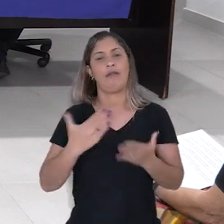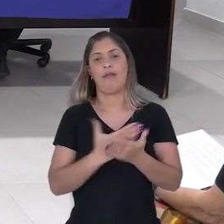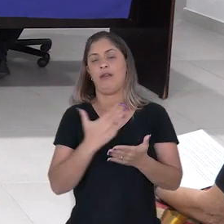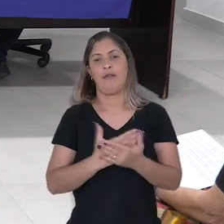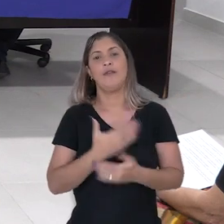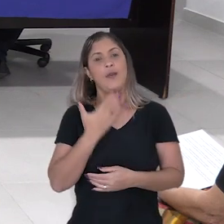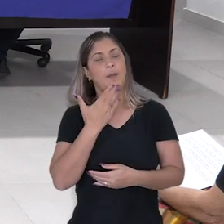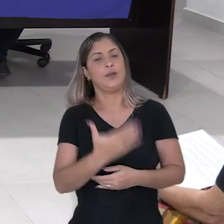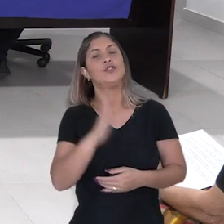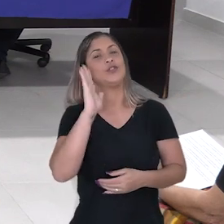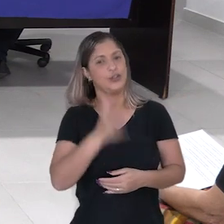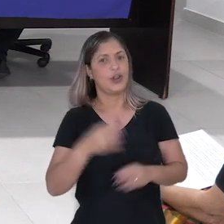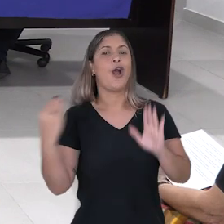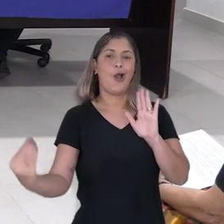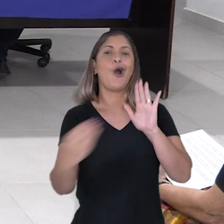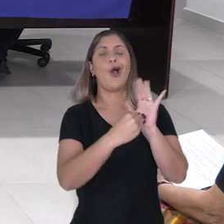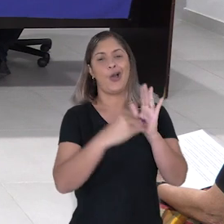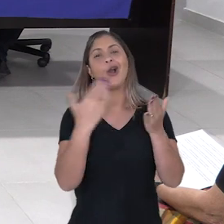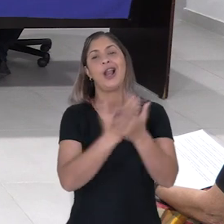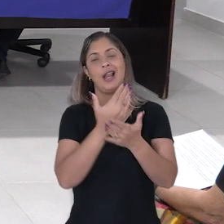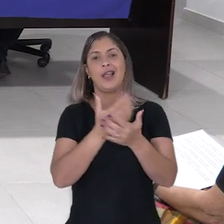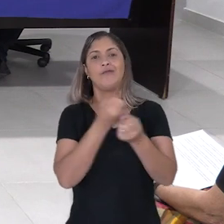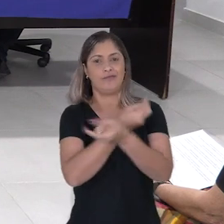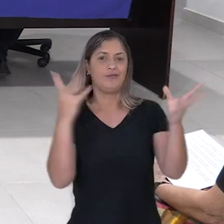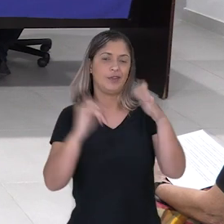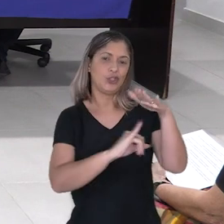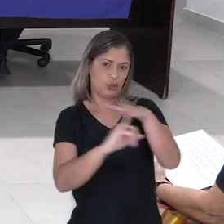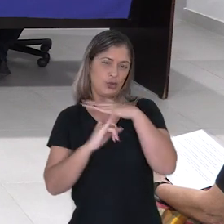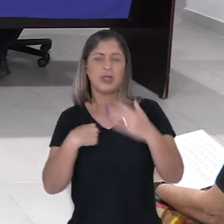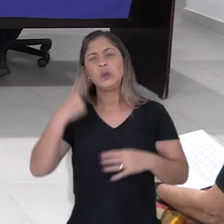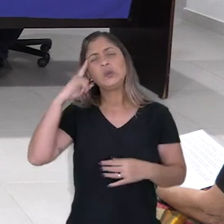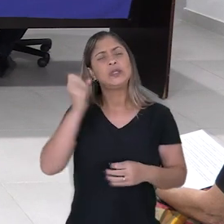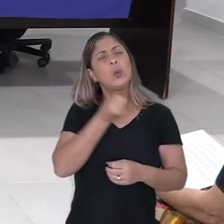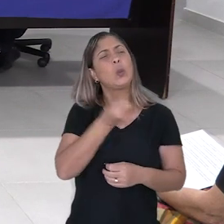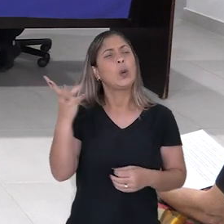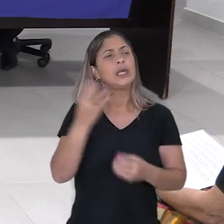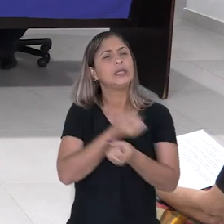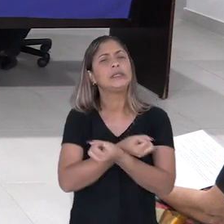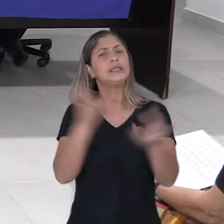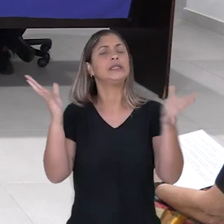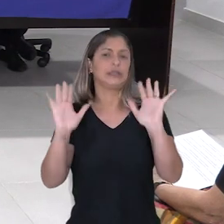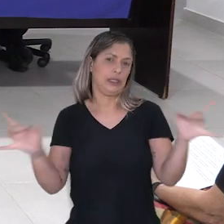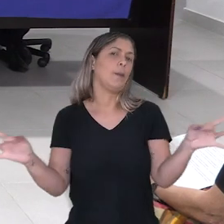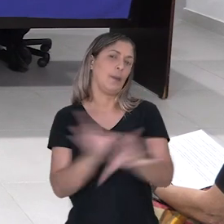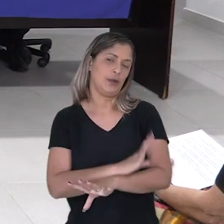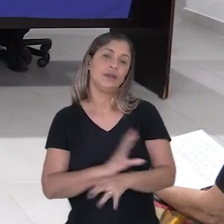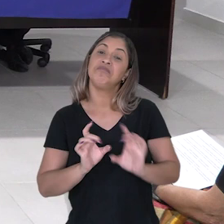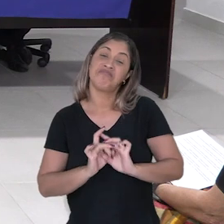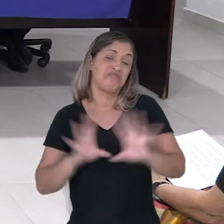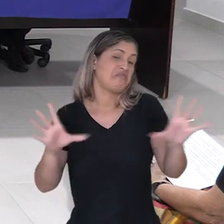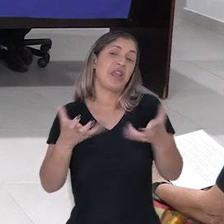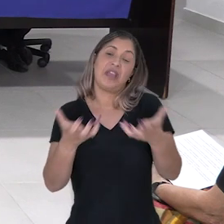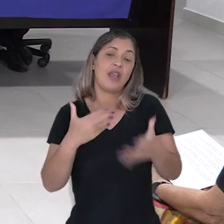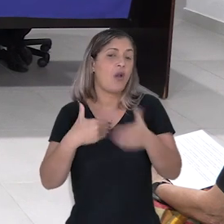houve pedido, a gente já mandou esse livro para algumas instituições. Não sei de cabeça quantas agora, mas a gente já mandou, sim. E está lá disponível,